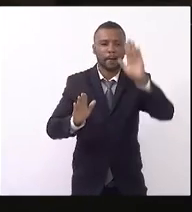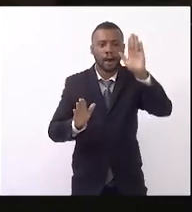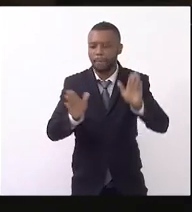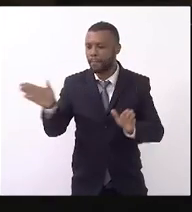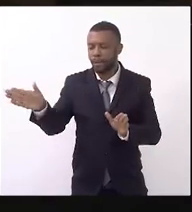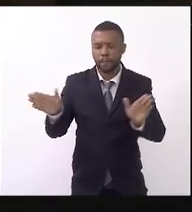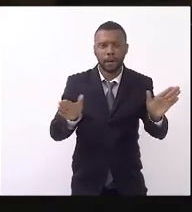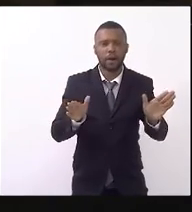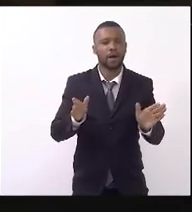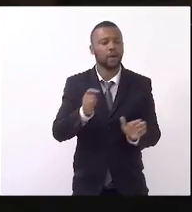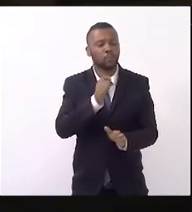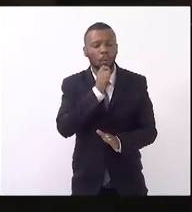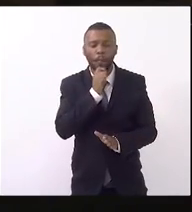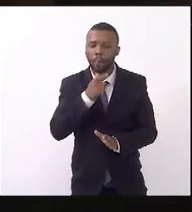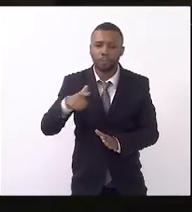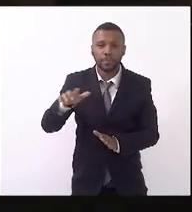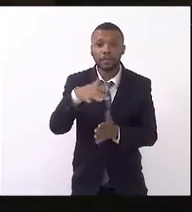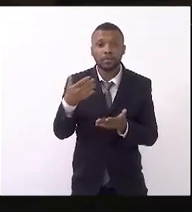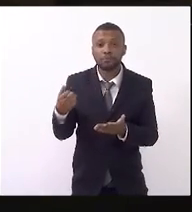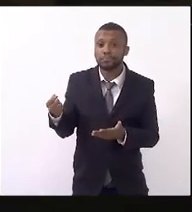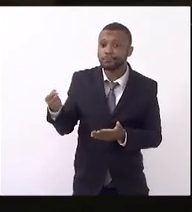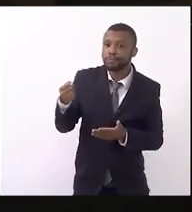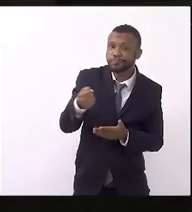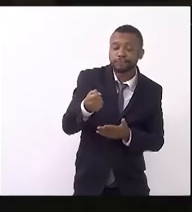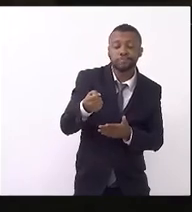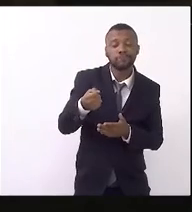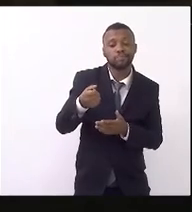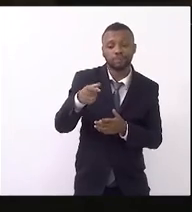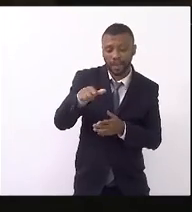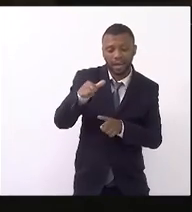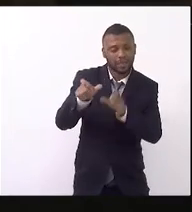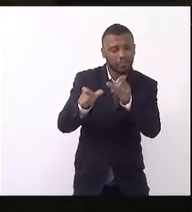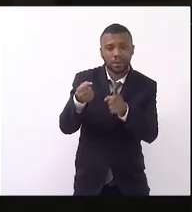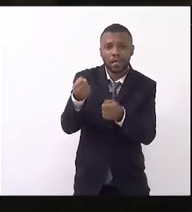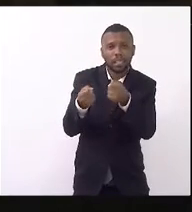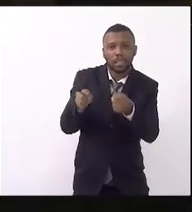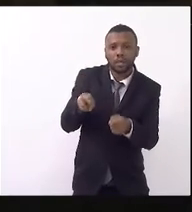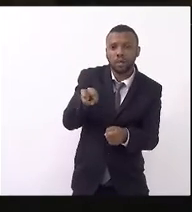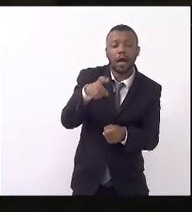então se colocando as pessoas que trafegam ali